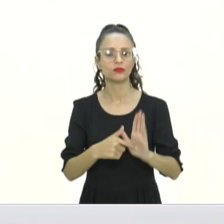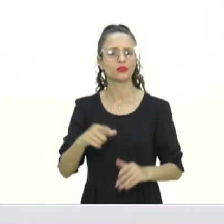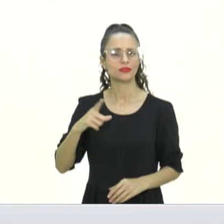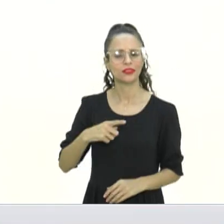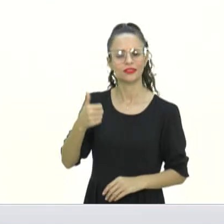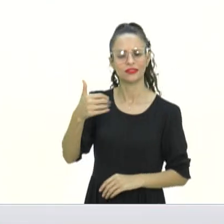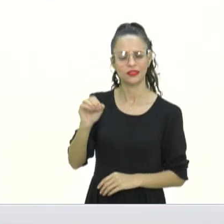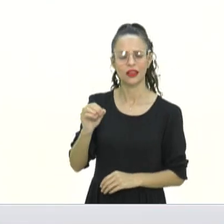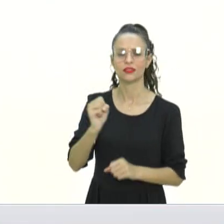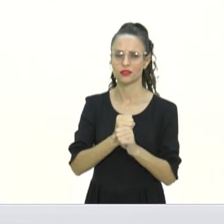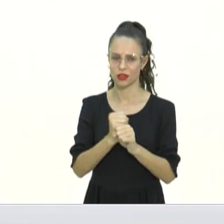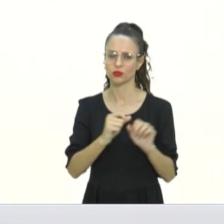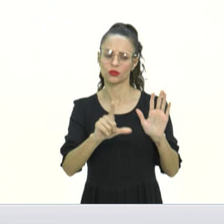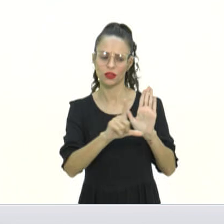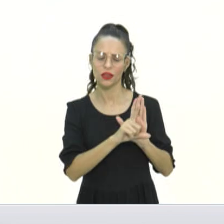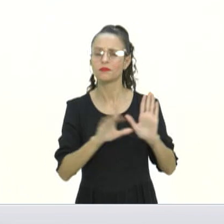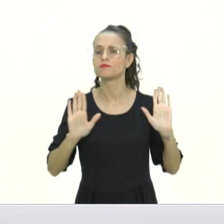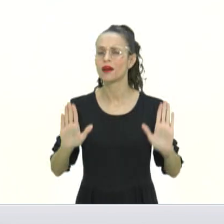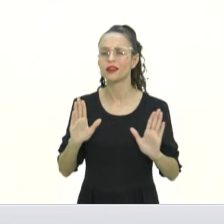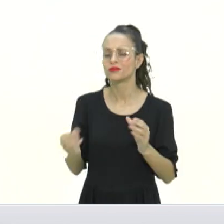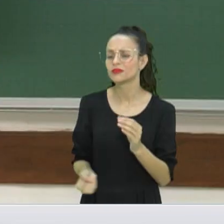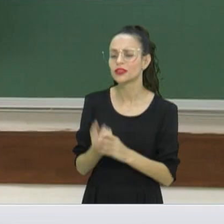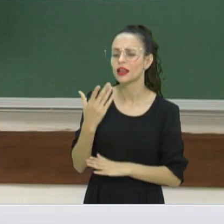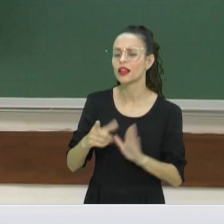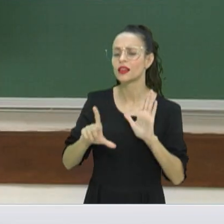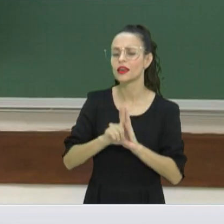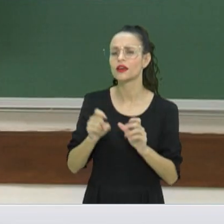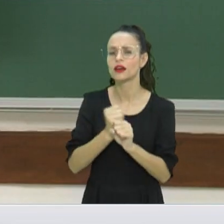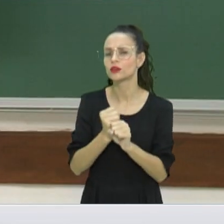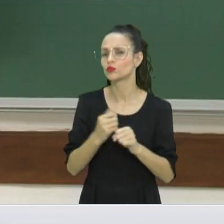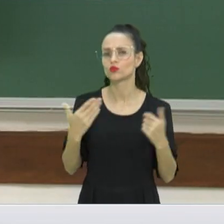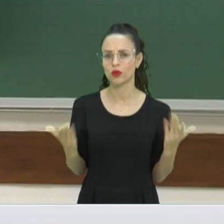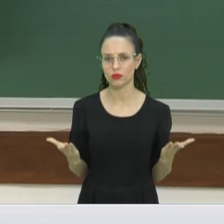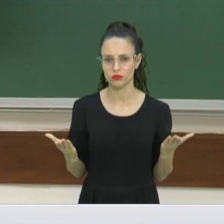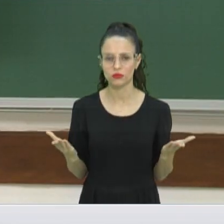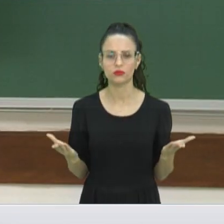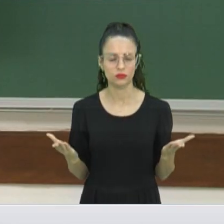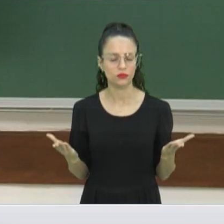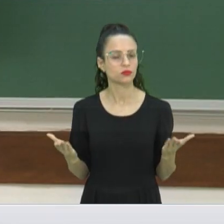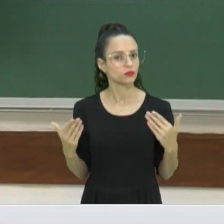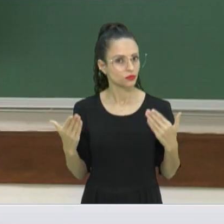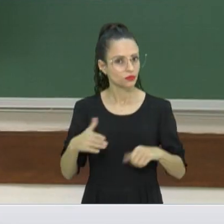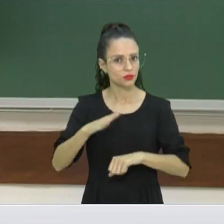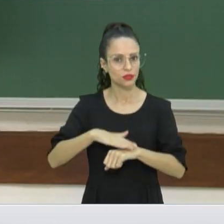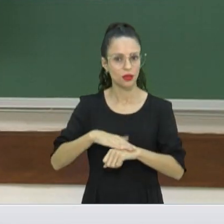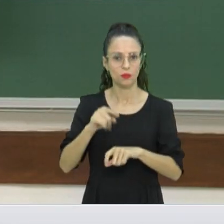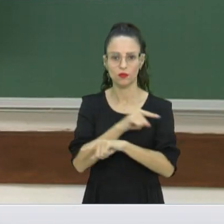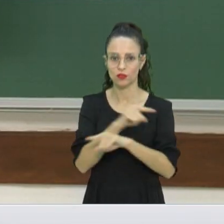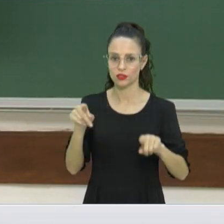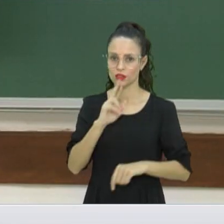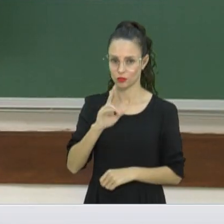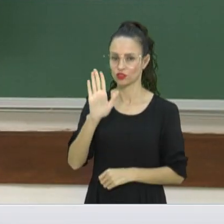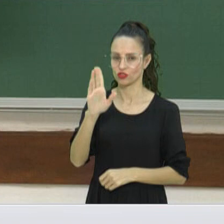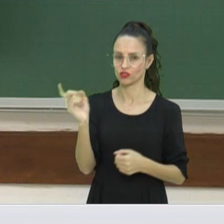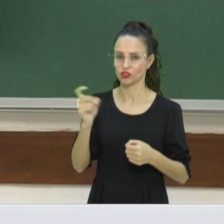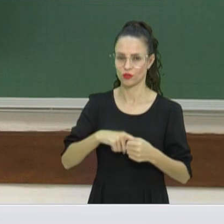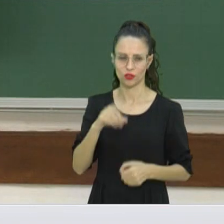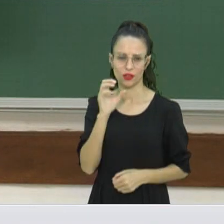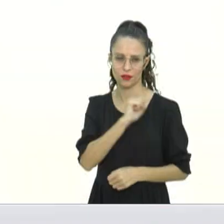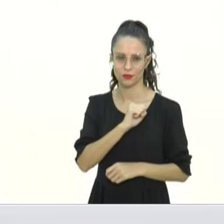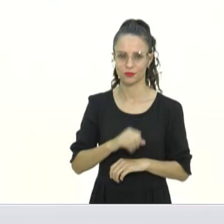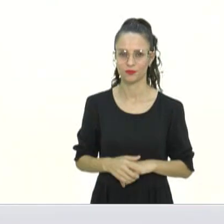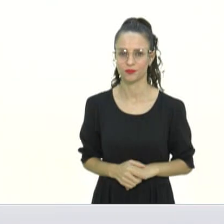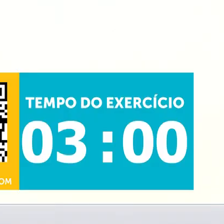10 anos. Em que ano a lei foi criada? Então, um tempinho para você e já voltamos, bem